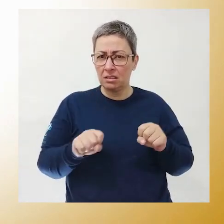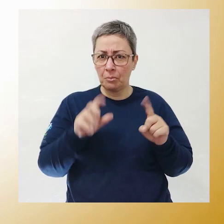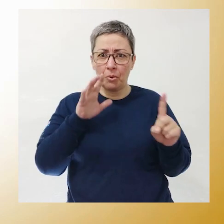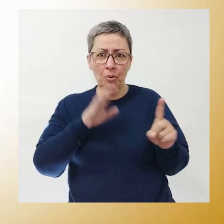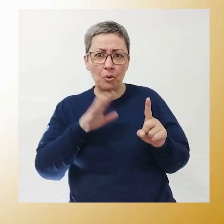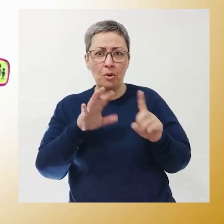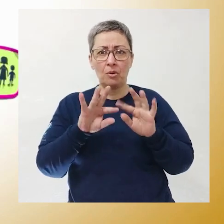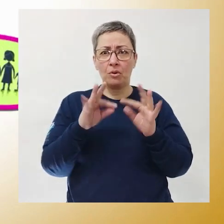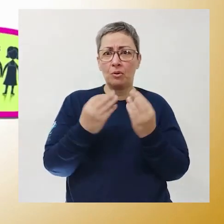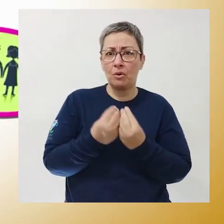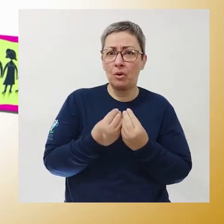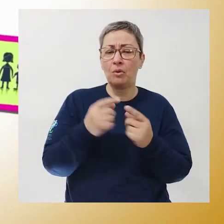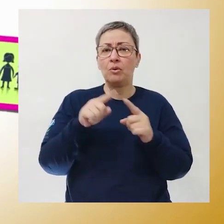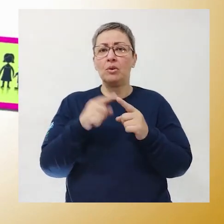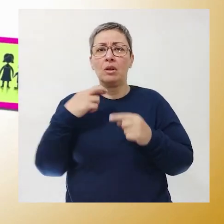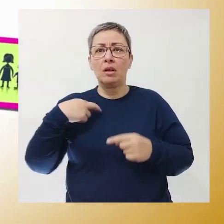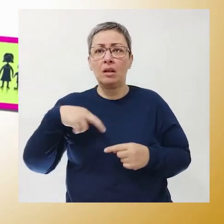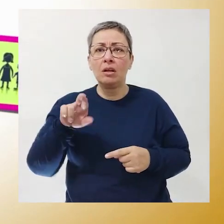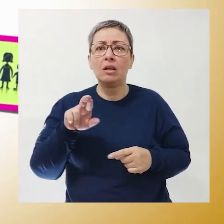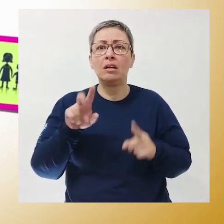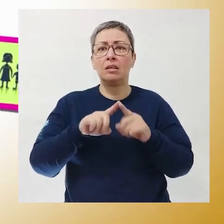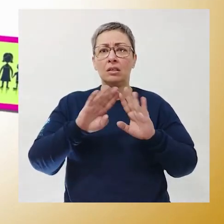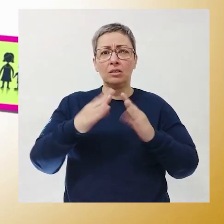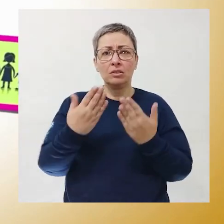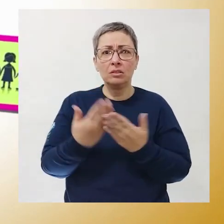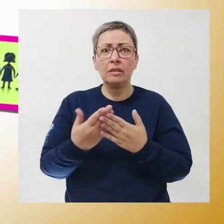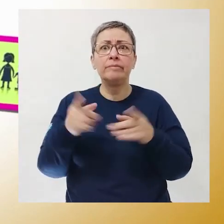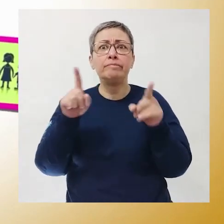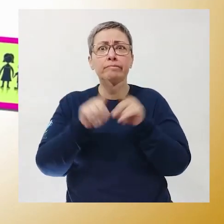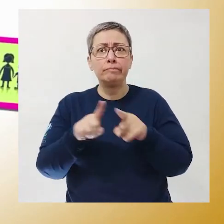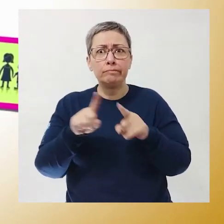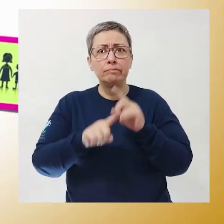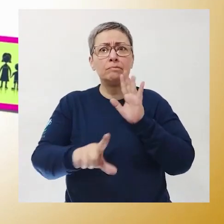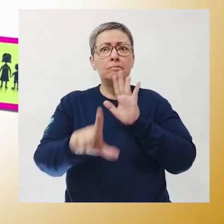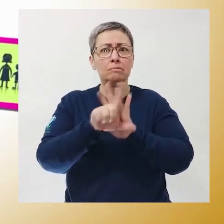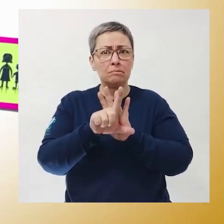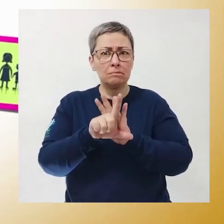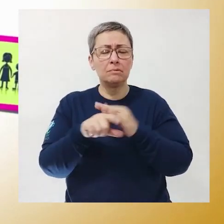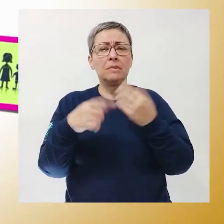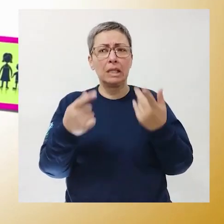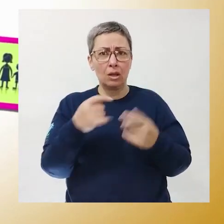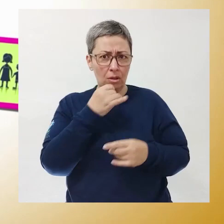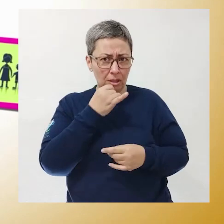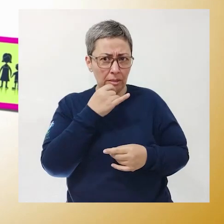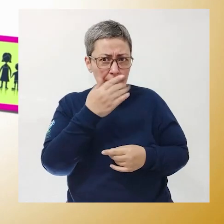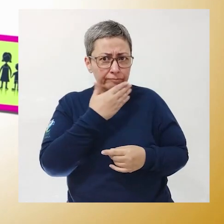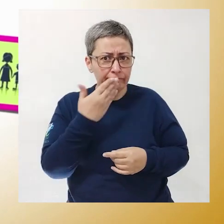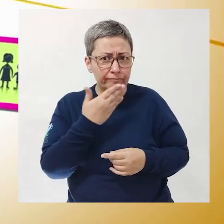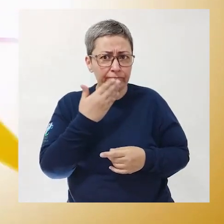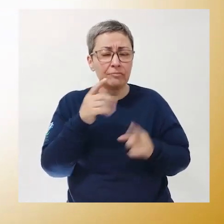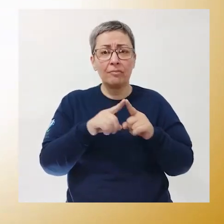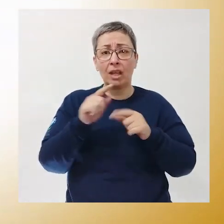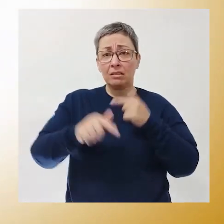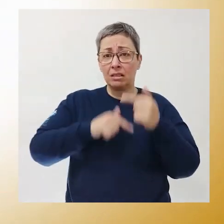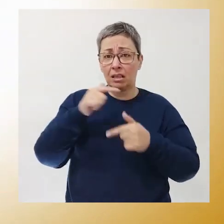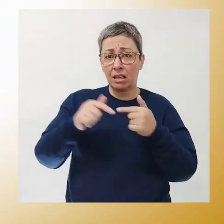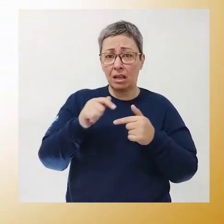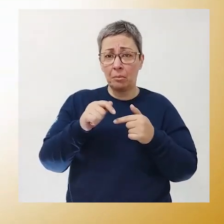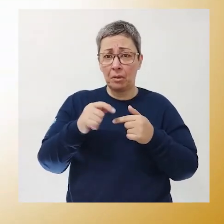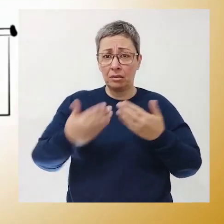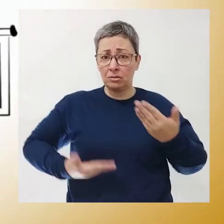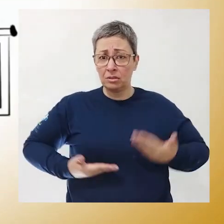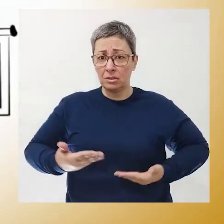sistema influencia na família, na religião, na escola e até nas leis. Quer um exemplo fácil? O